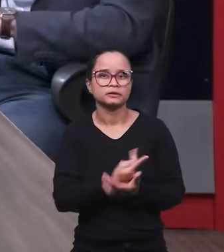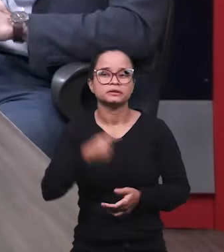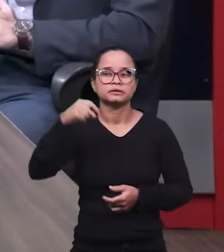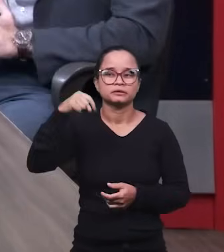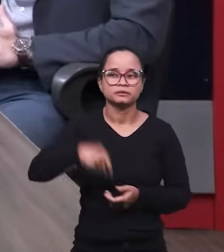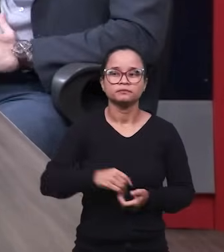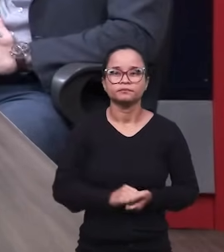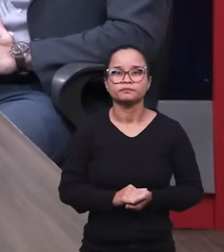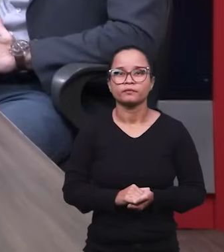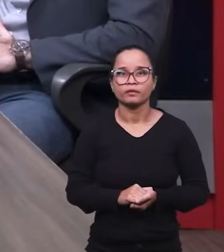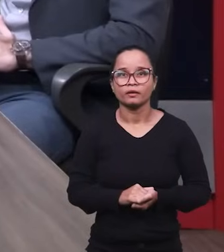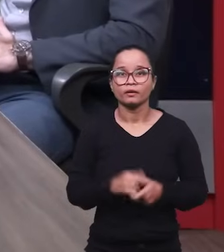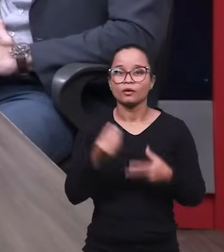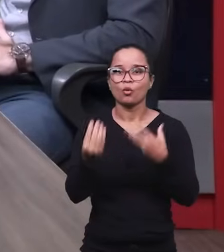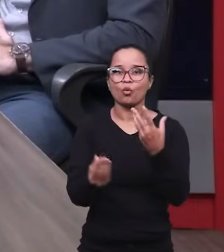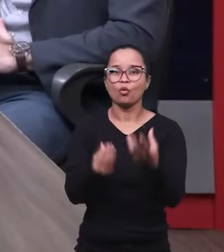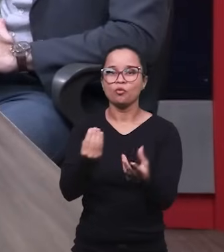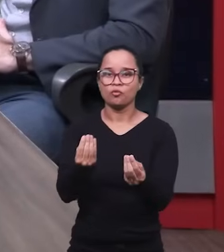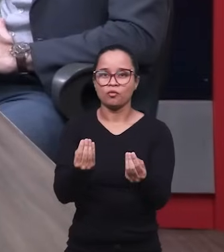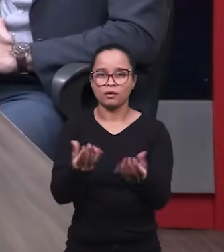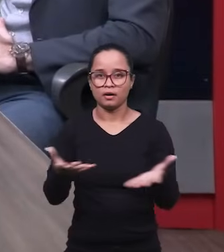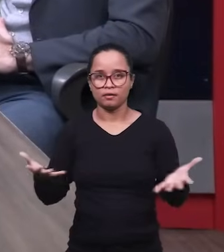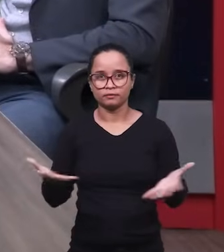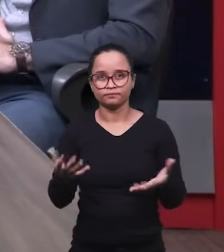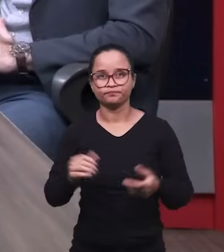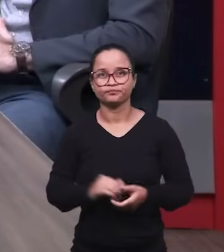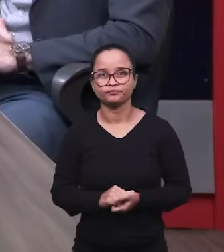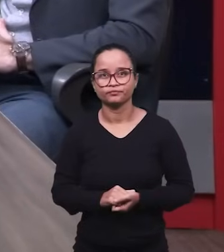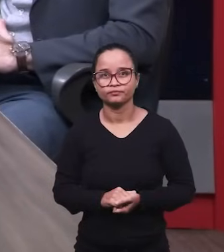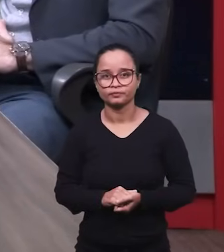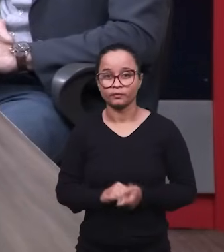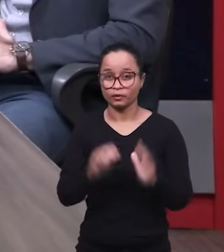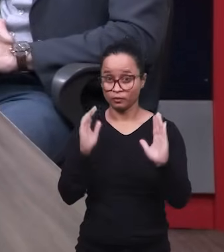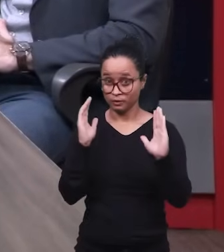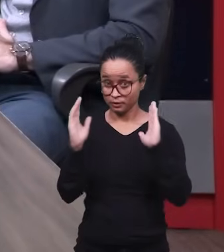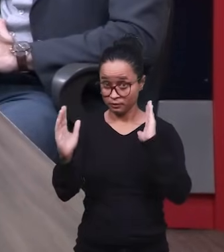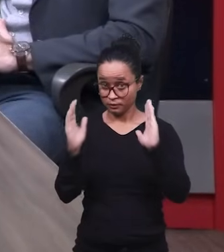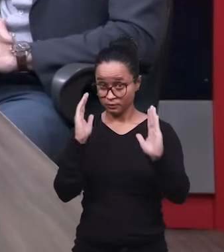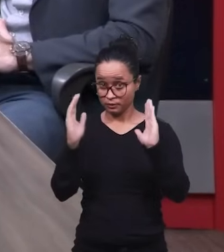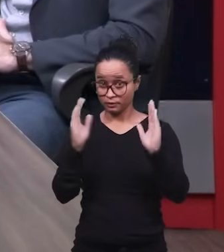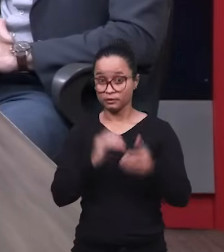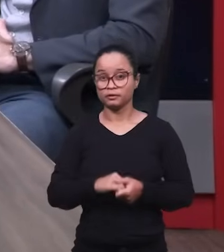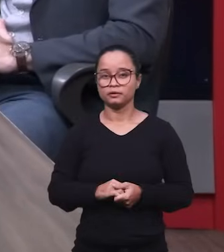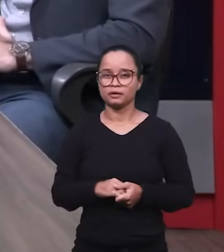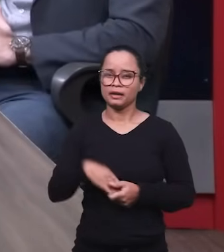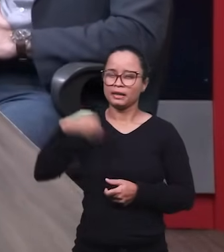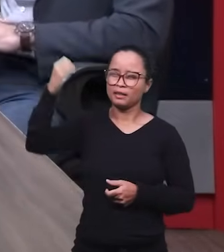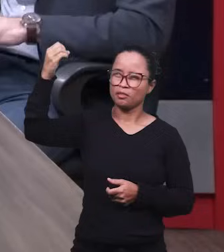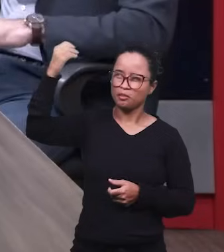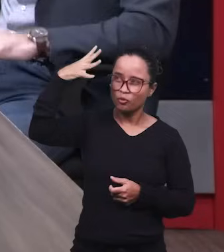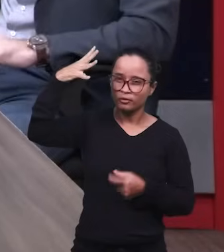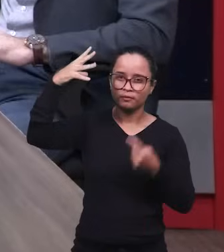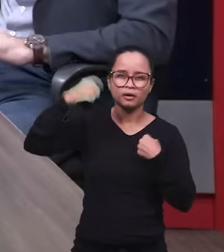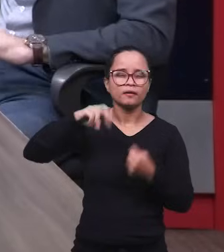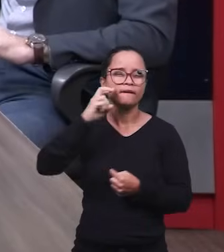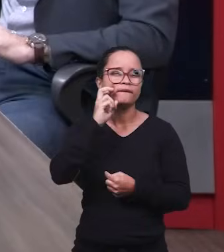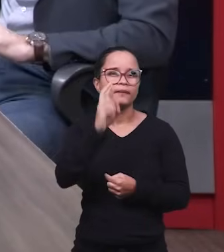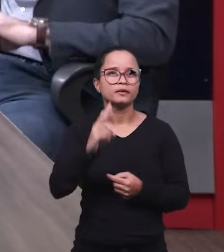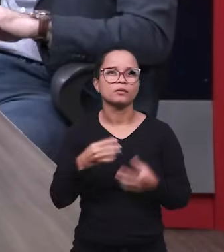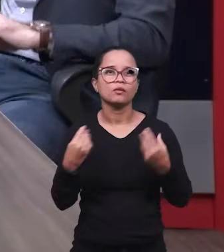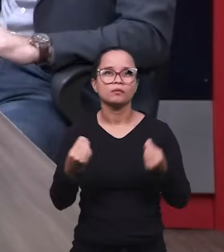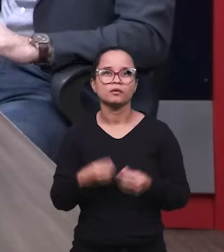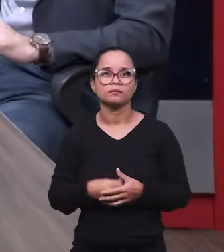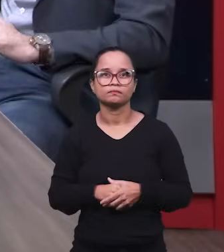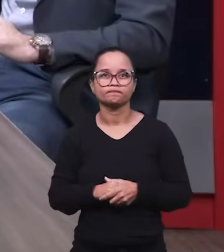aqui, como isso afeta o tempo que a luz chega aos nossos olhos? É igual o pastor Tiago